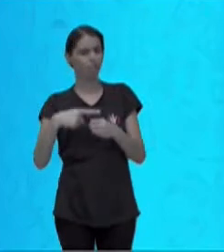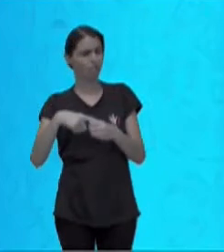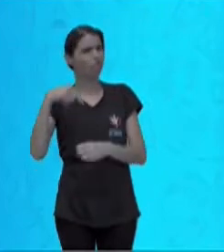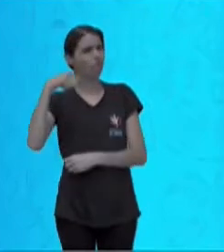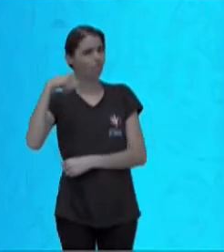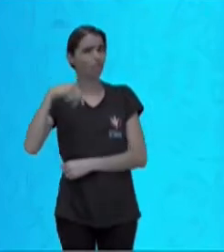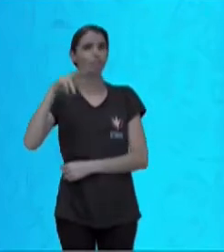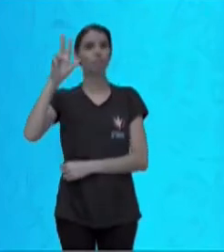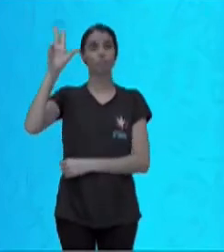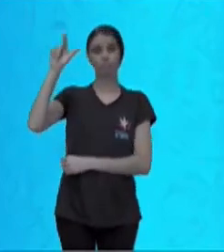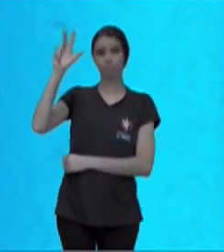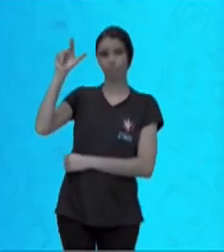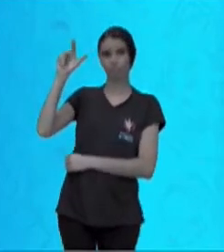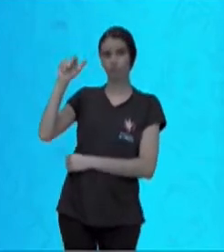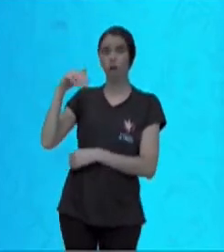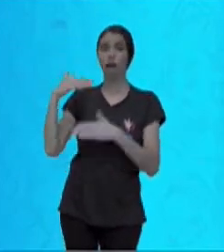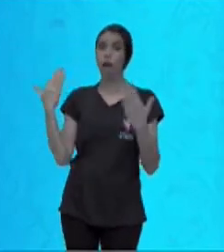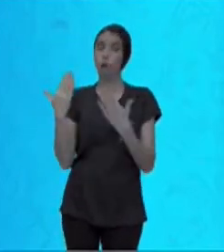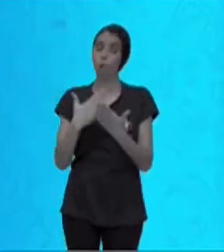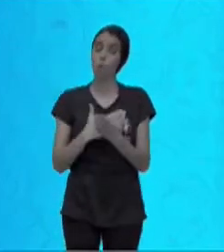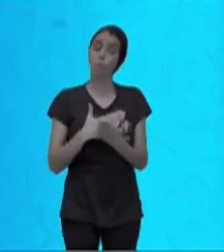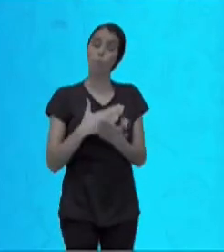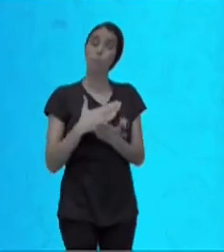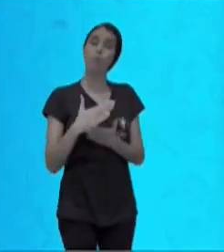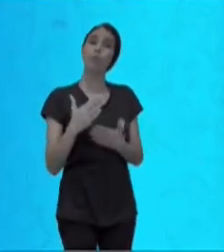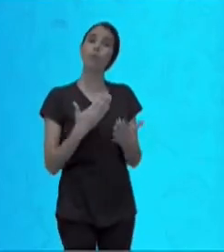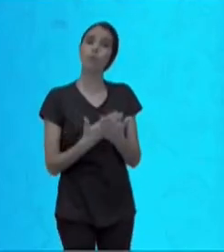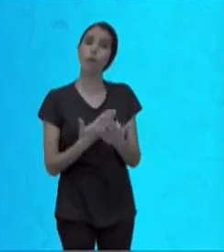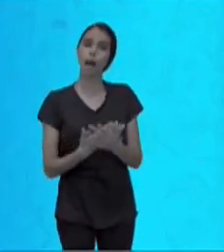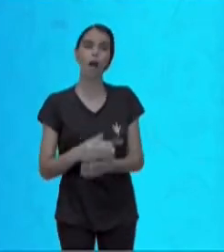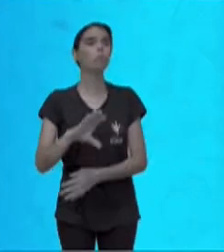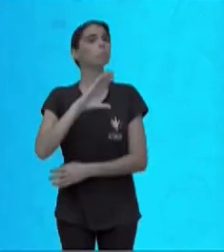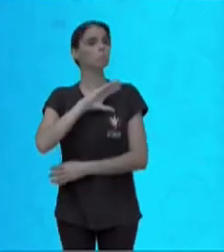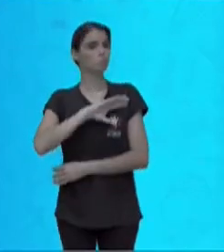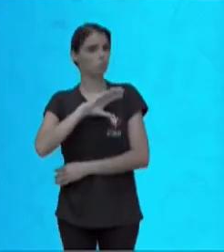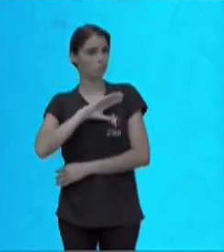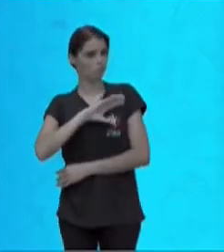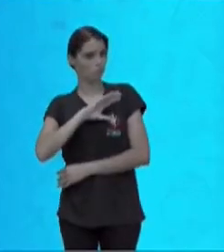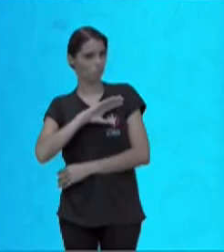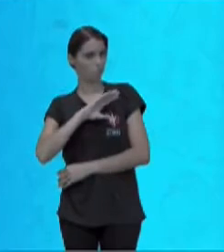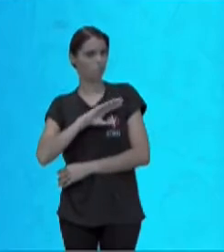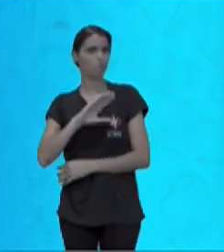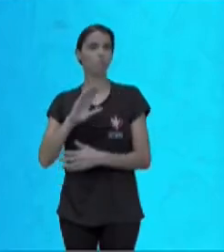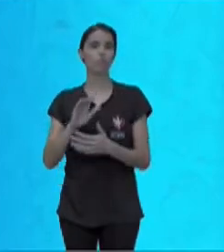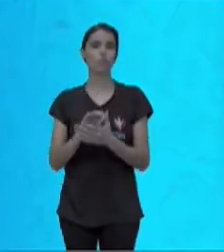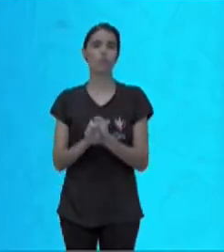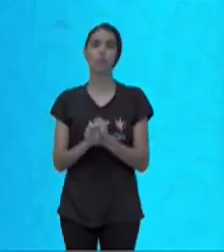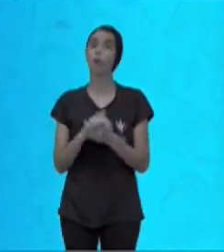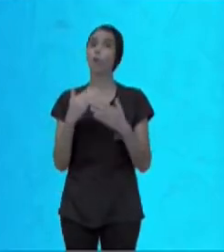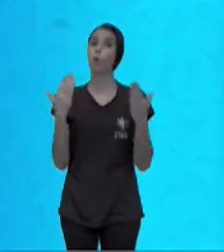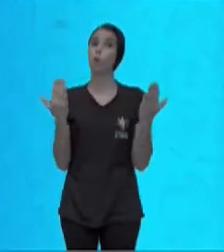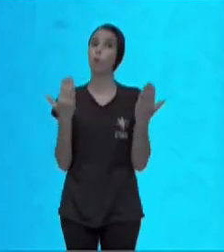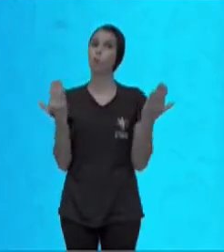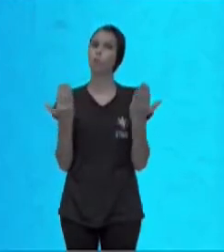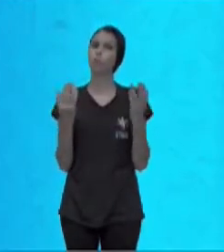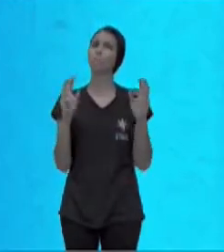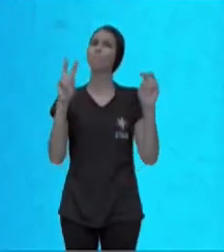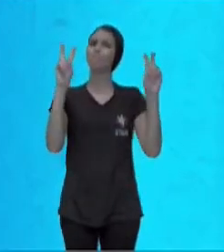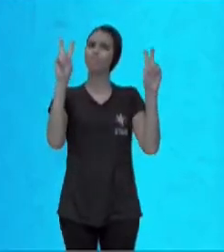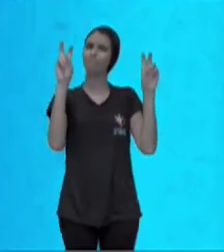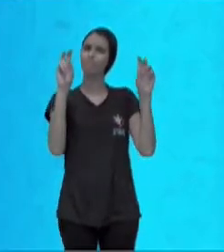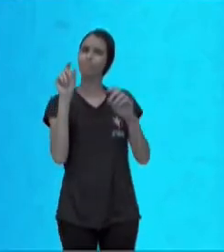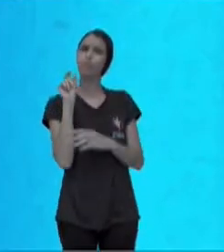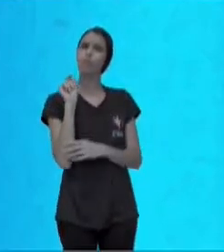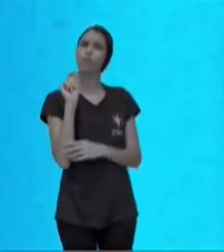Valadares. Está iniciando a aula de língua portuguesa. Isso! E hoje nós temos um gênero. Sim, é